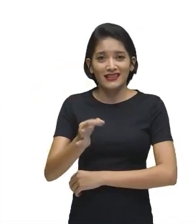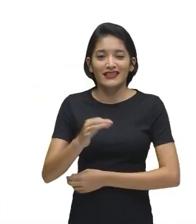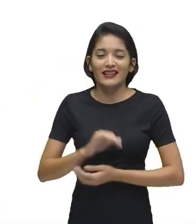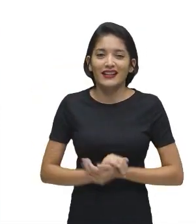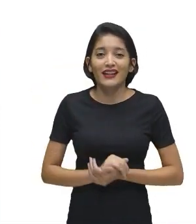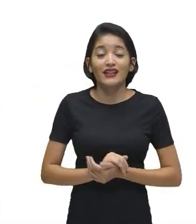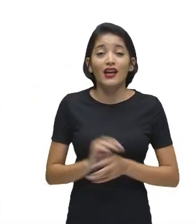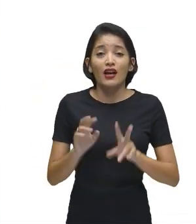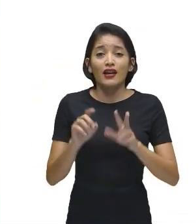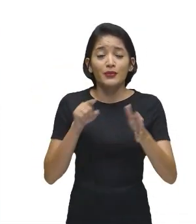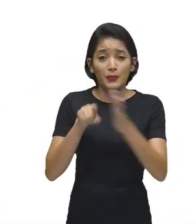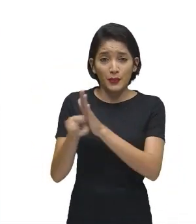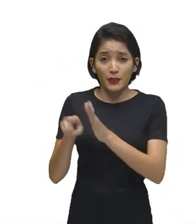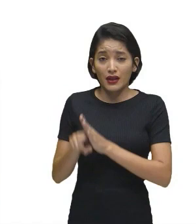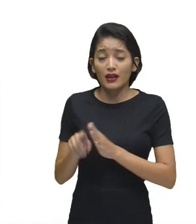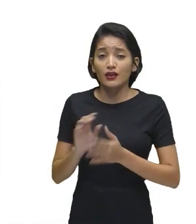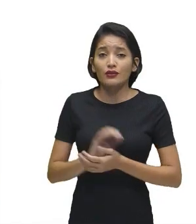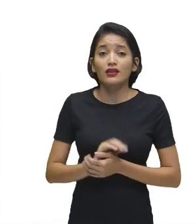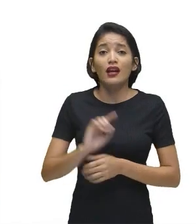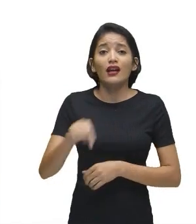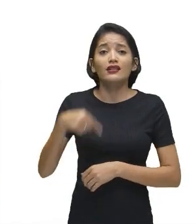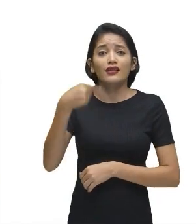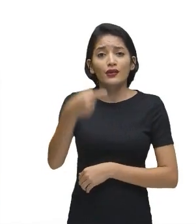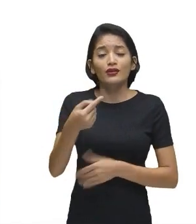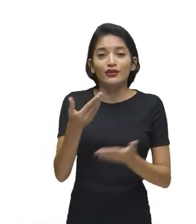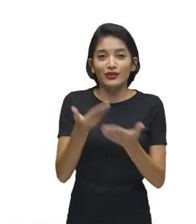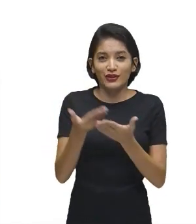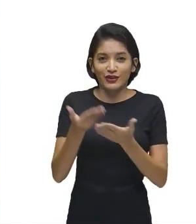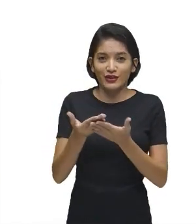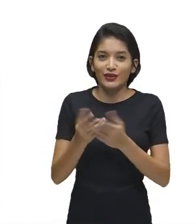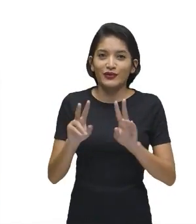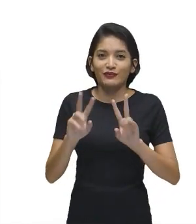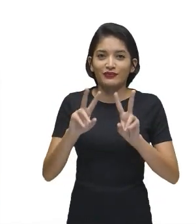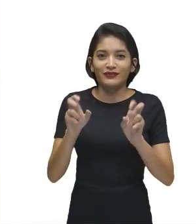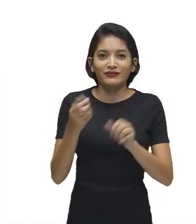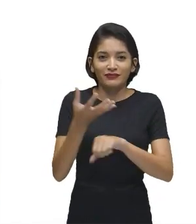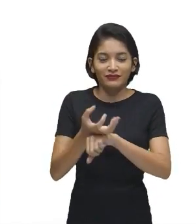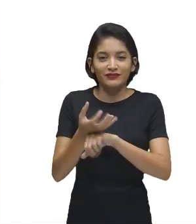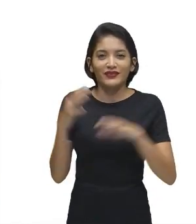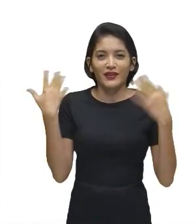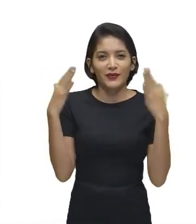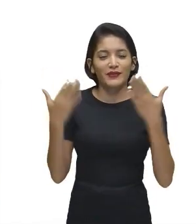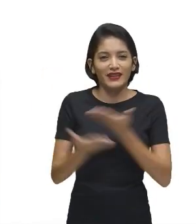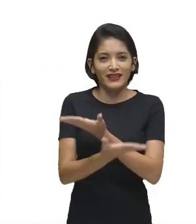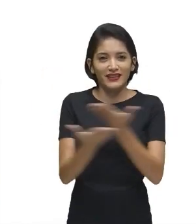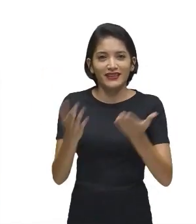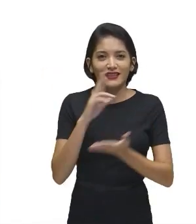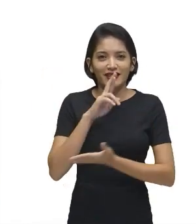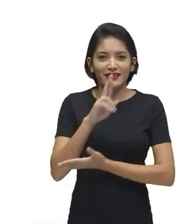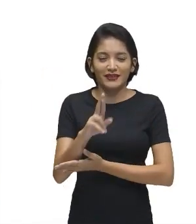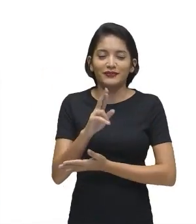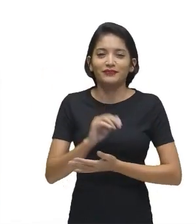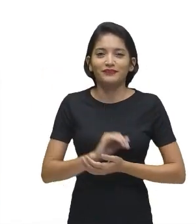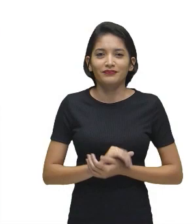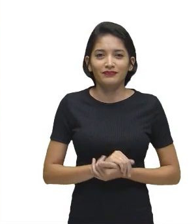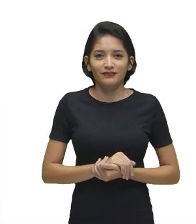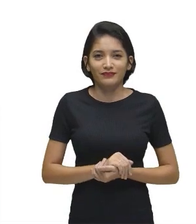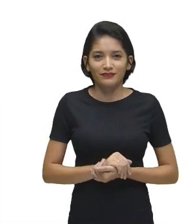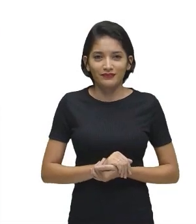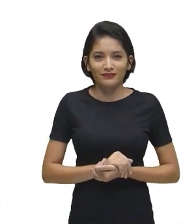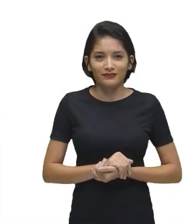nossas questões e até a próxima aula de arte. Então, parabéns a todos vocês que responderam nossa questão.